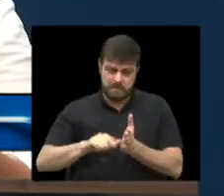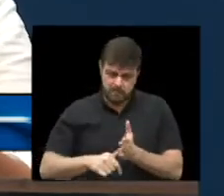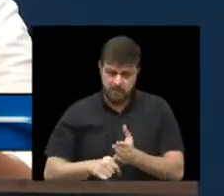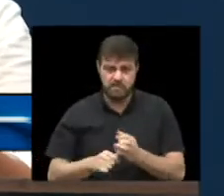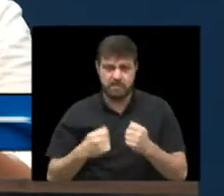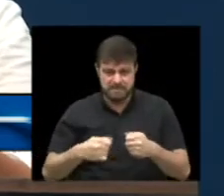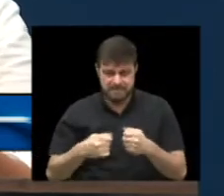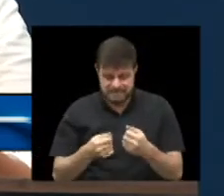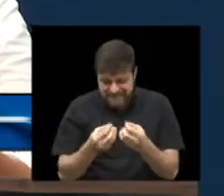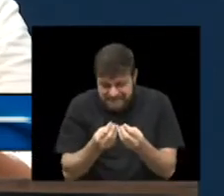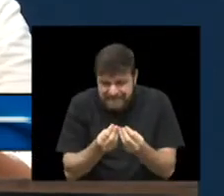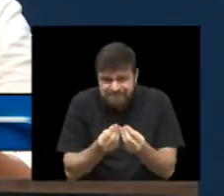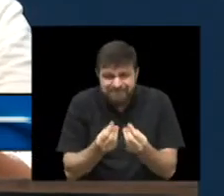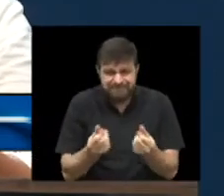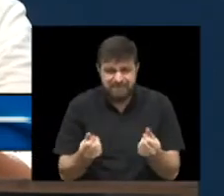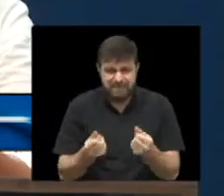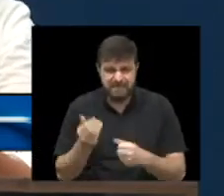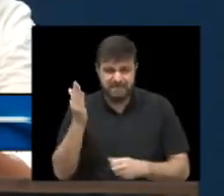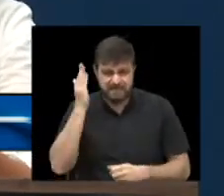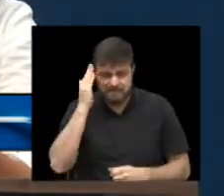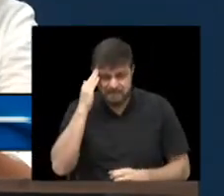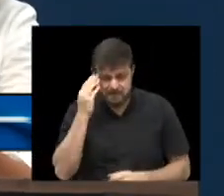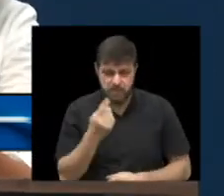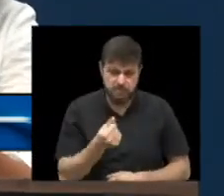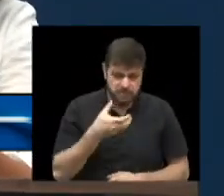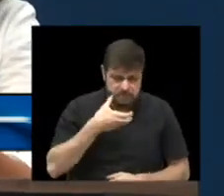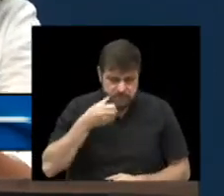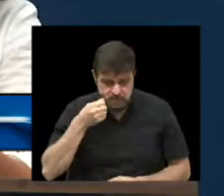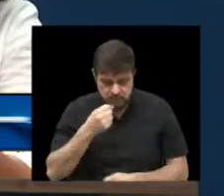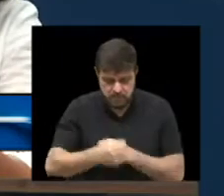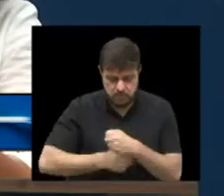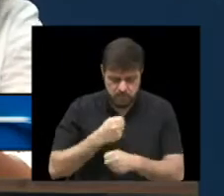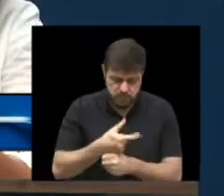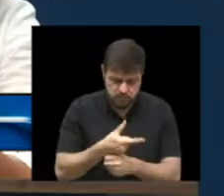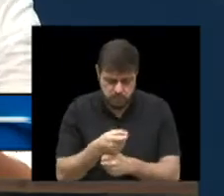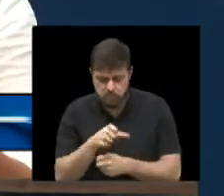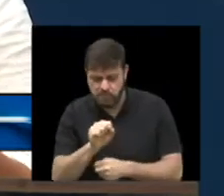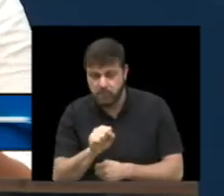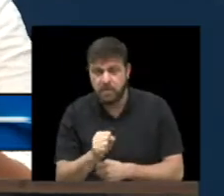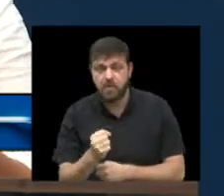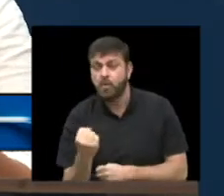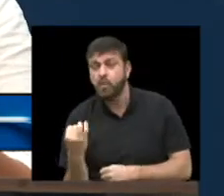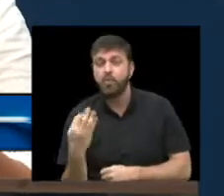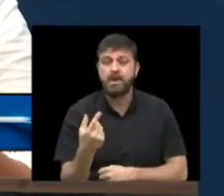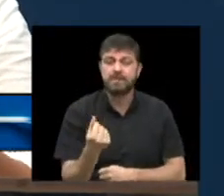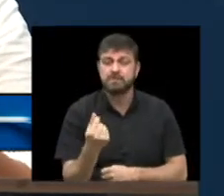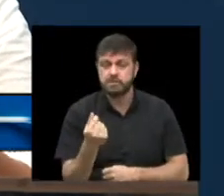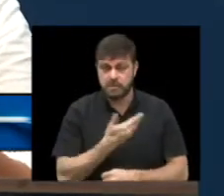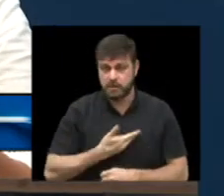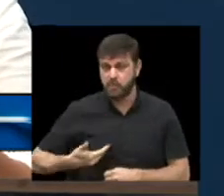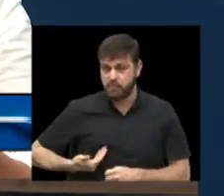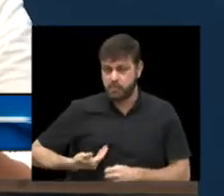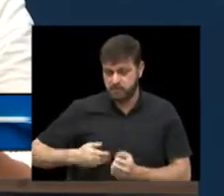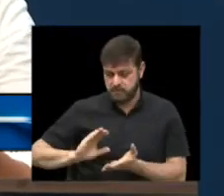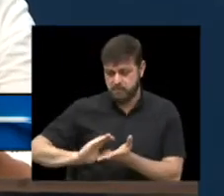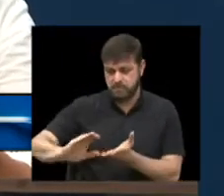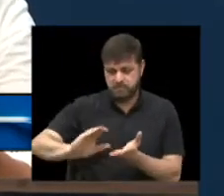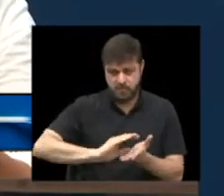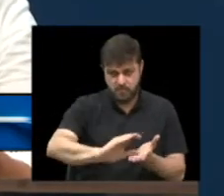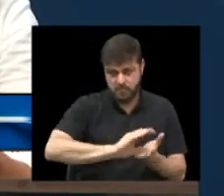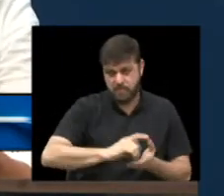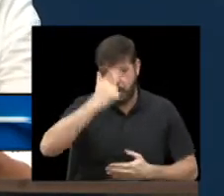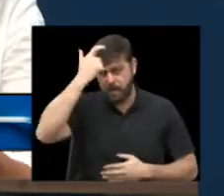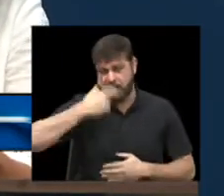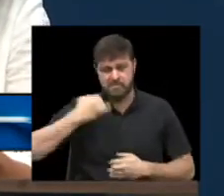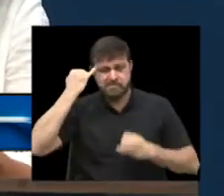que ser especificada na lei orçamentária, destinando verba. Contudo, não existia nenhuma